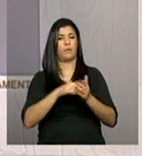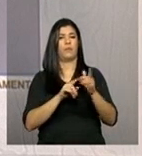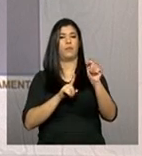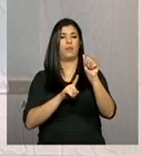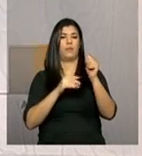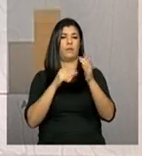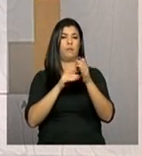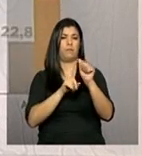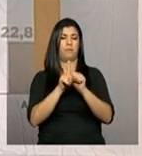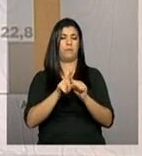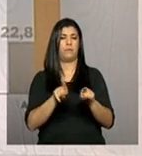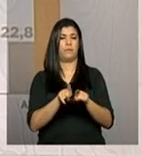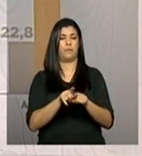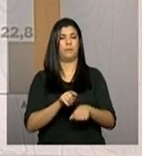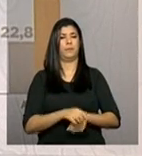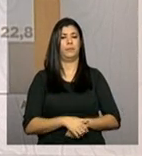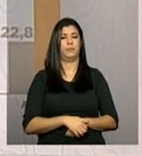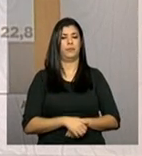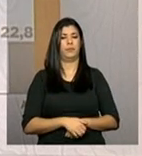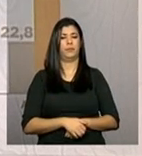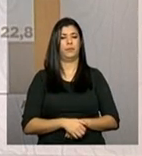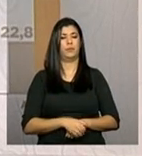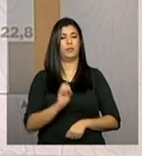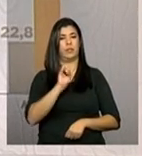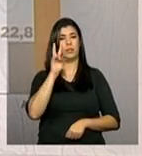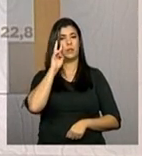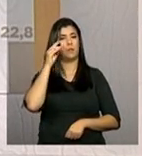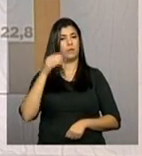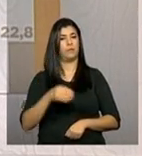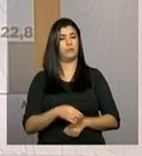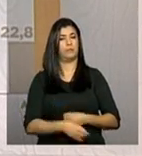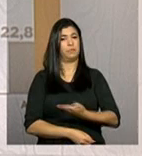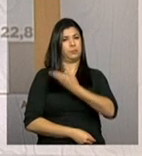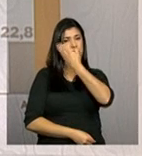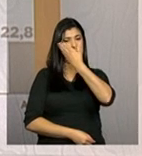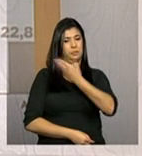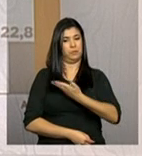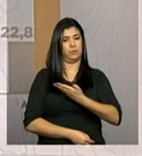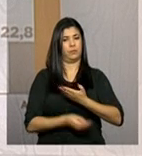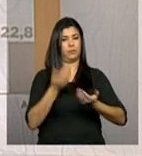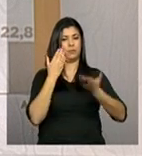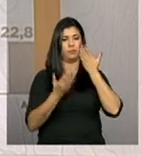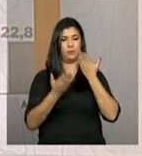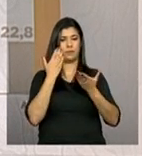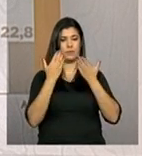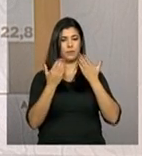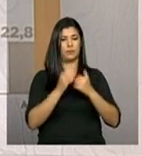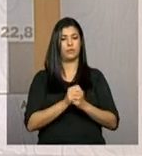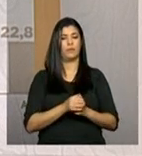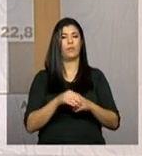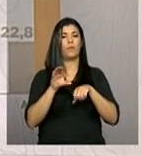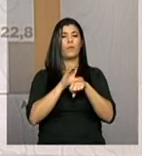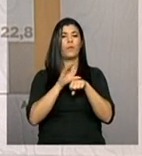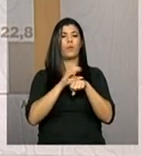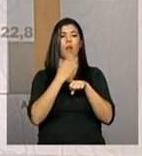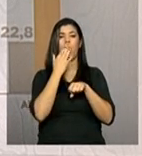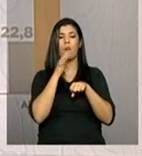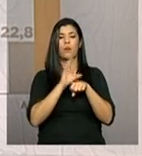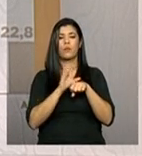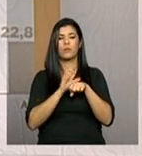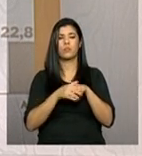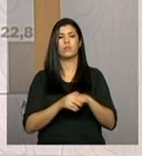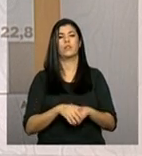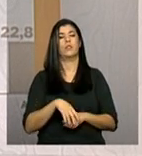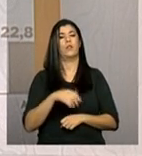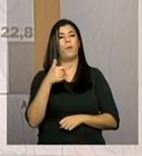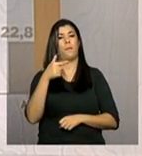mês. Se eu olho aqui, a gente tem as colunas em cinza, é o primeiro ciclo do PAC, o PAC